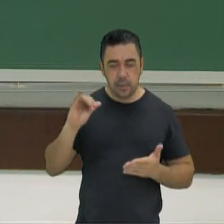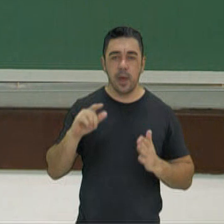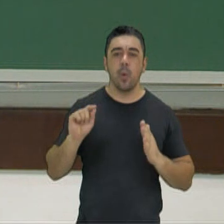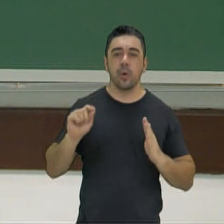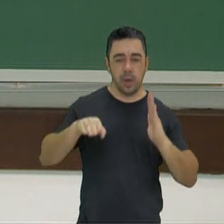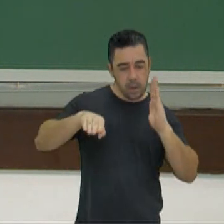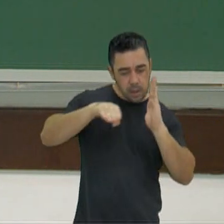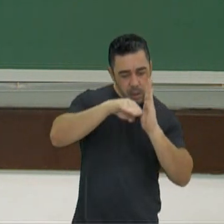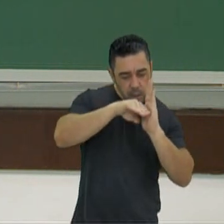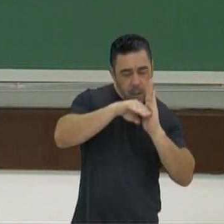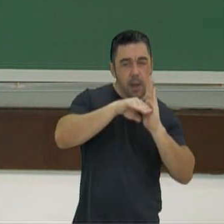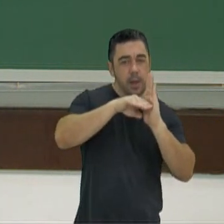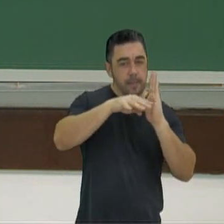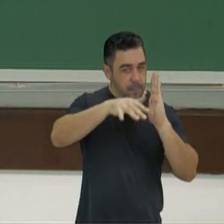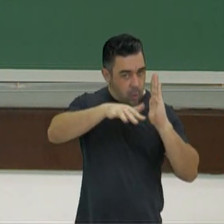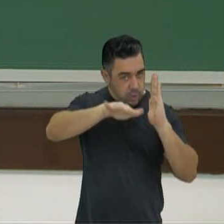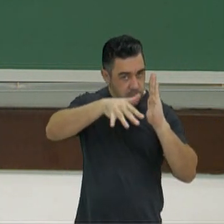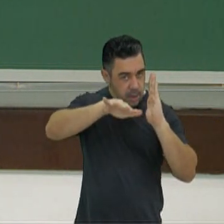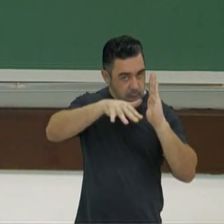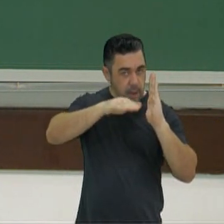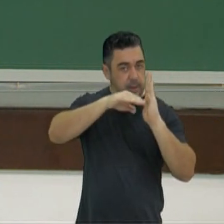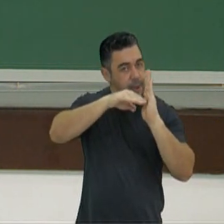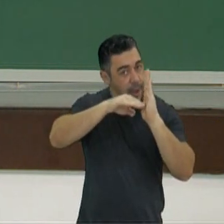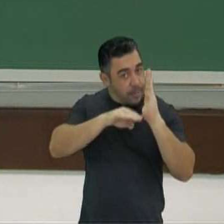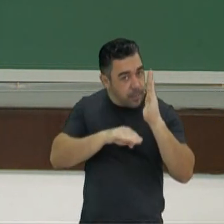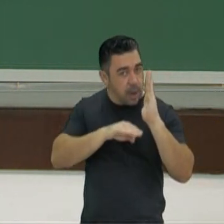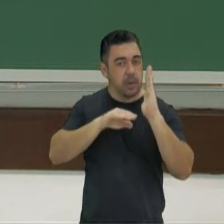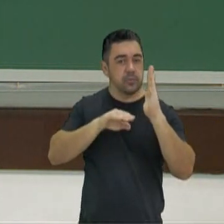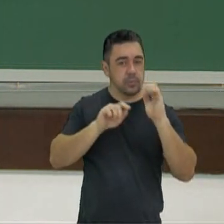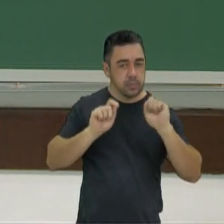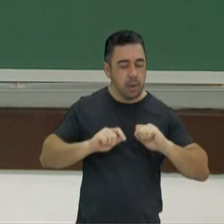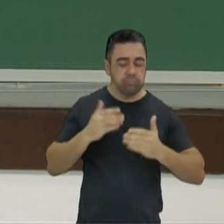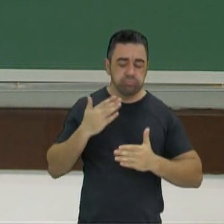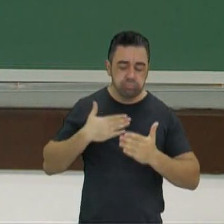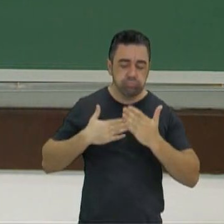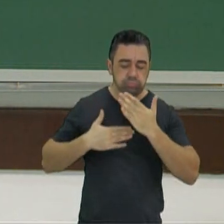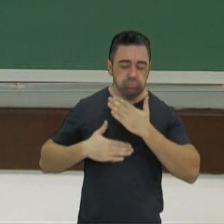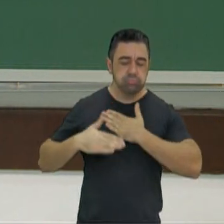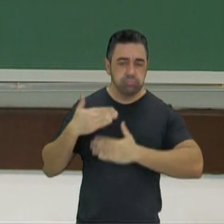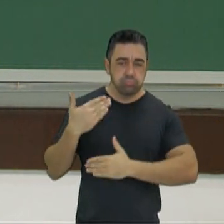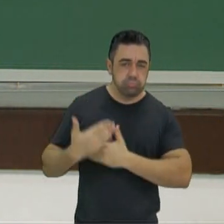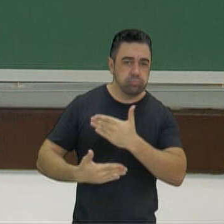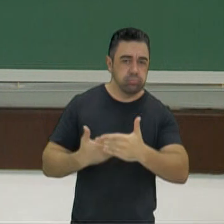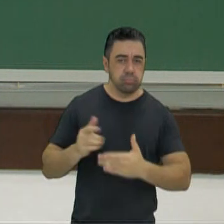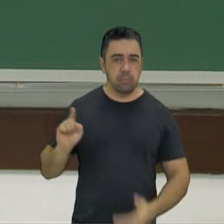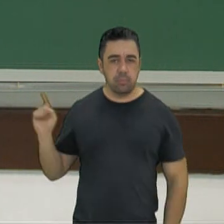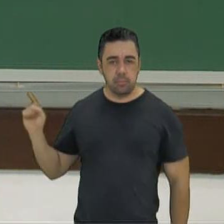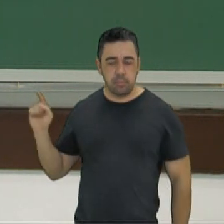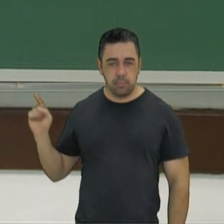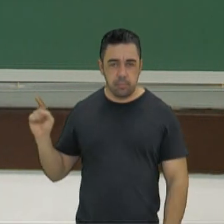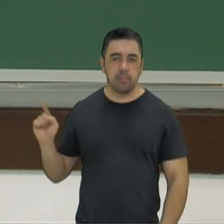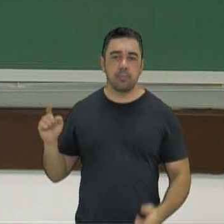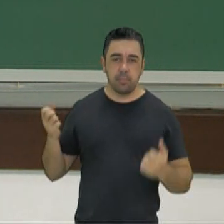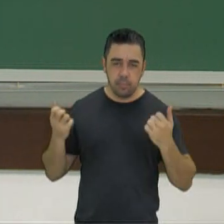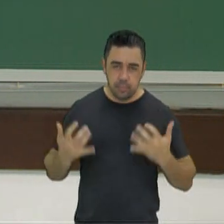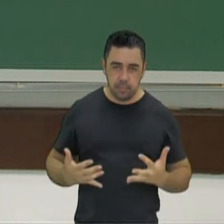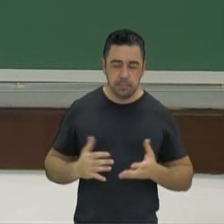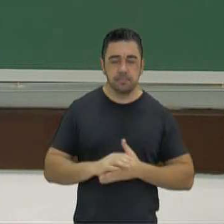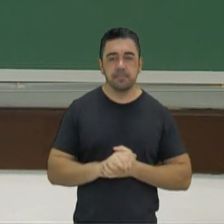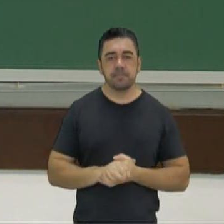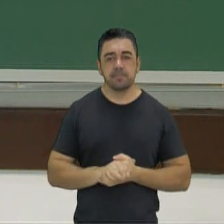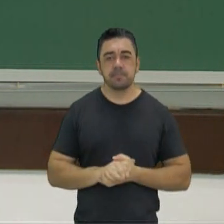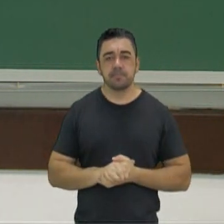situação, a orientação é que se faça atividade nessa intensidade como consta aqui. Então, de baixa a